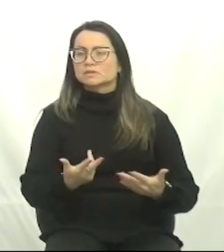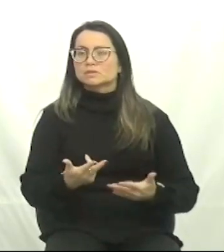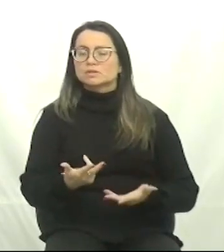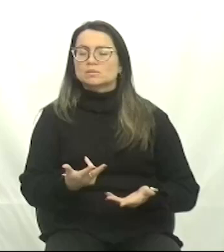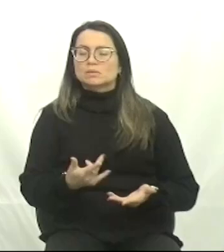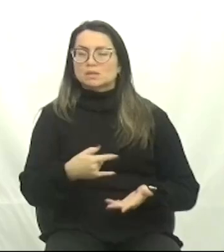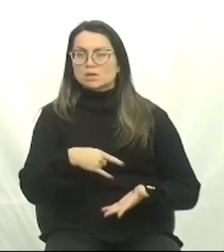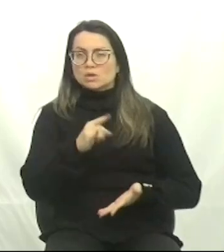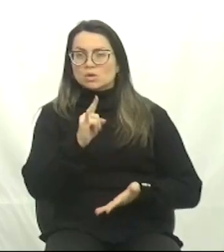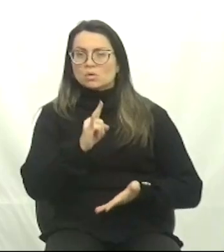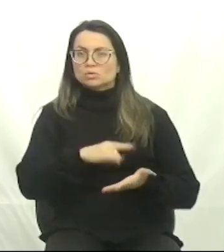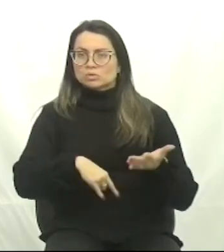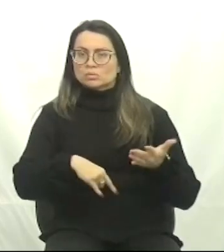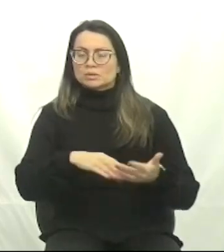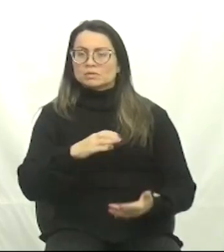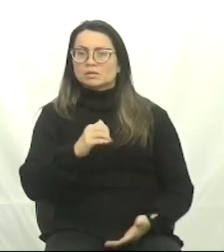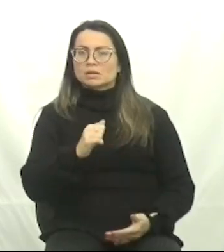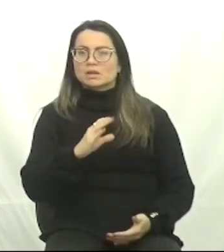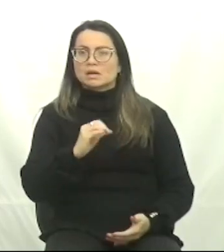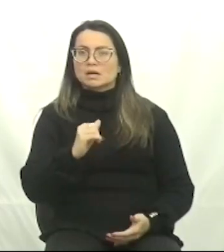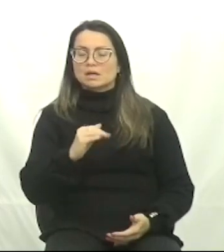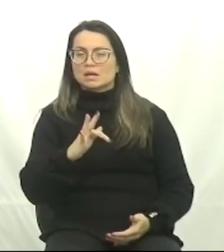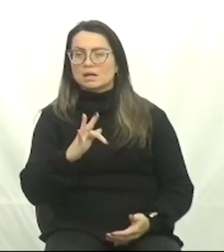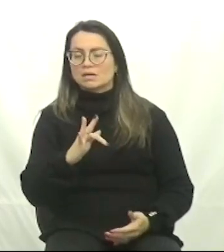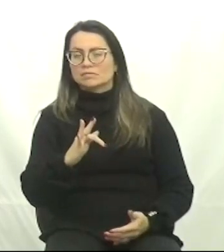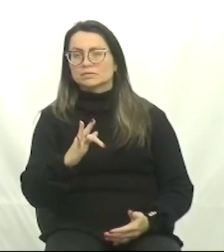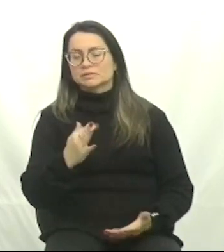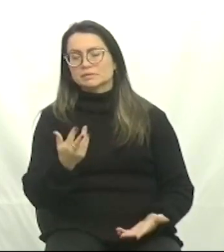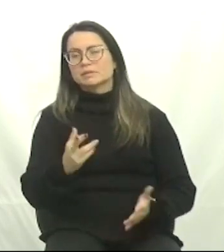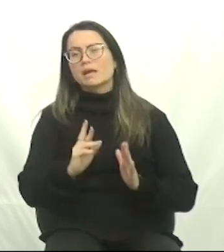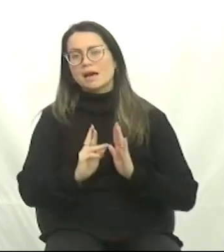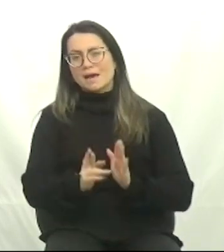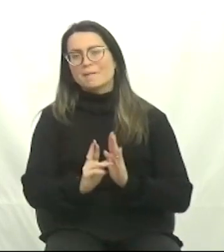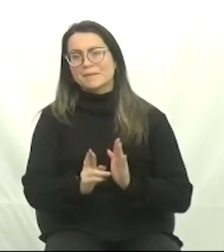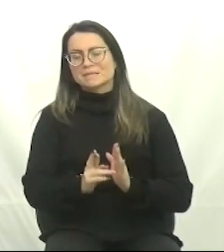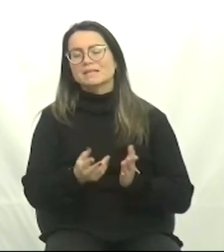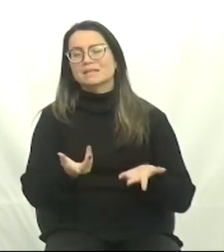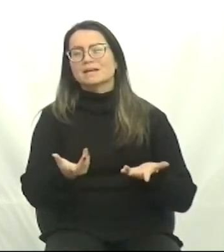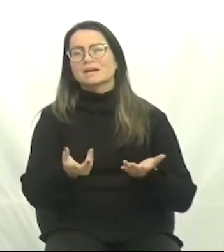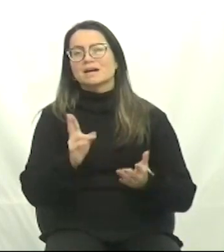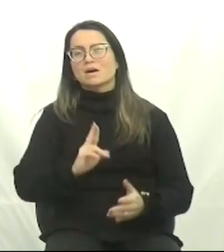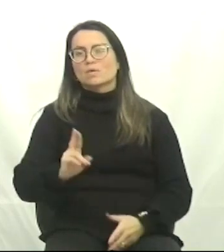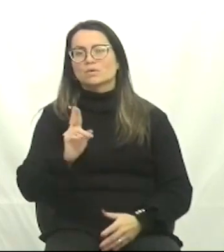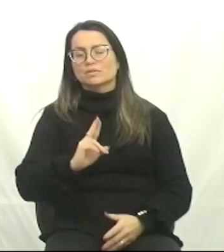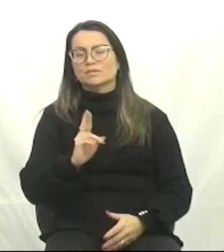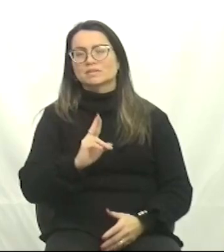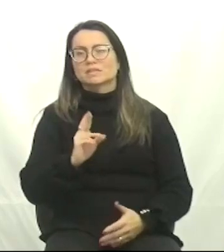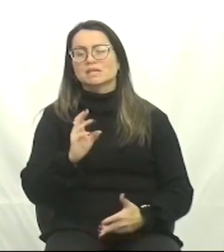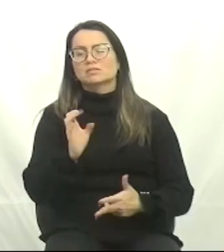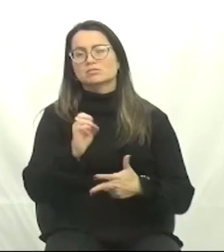ACAF, que representa as universidades comunitárias, é presidida pela magnífica reitora Luciane